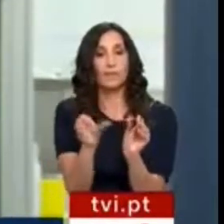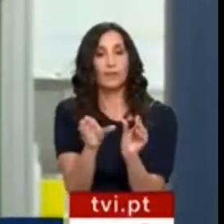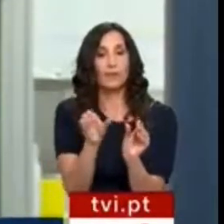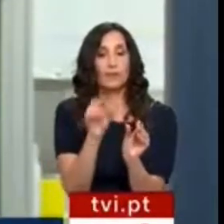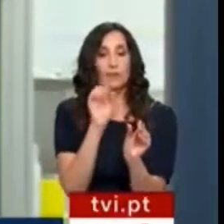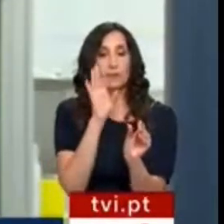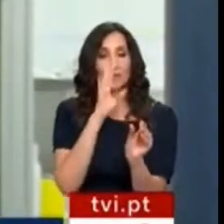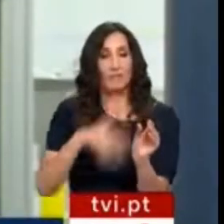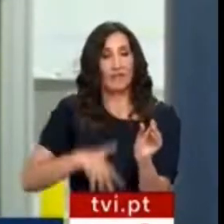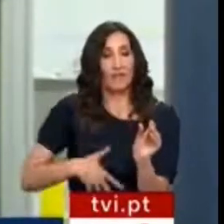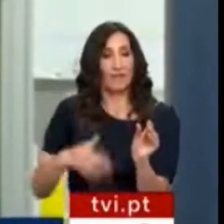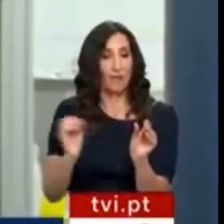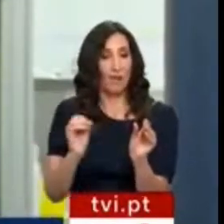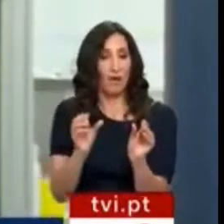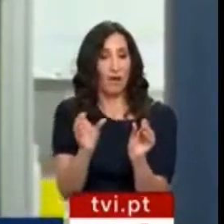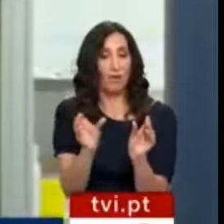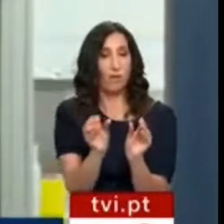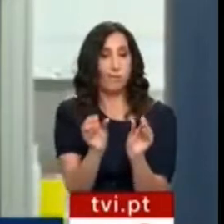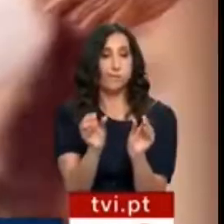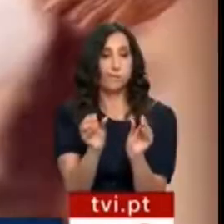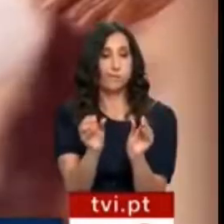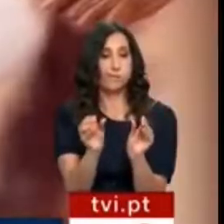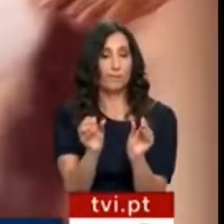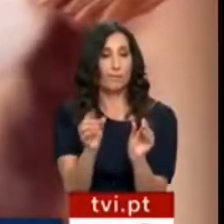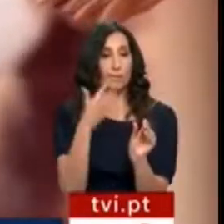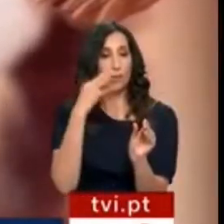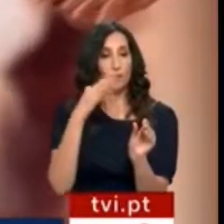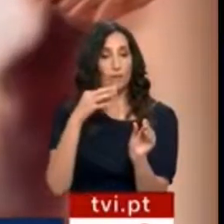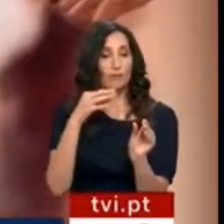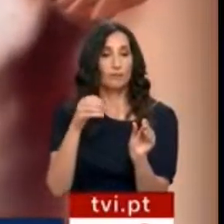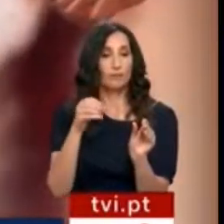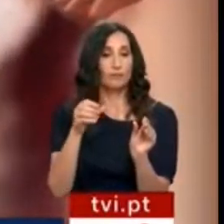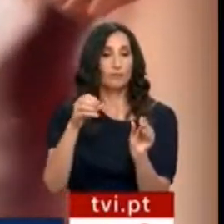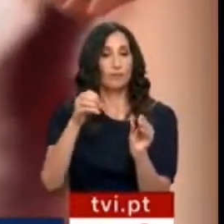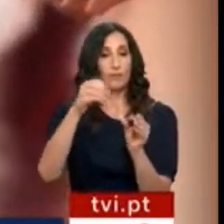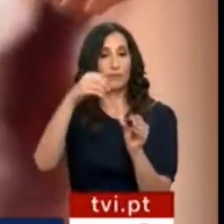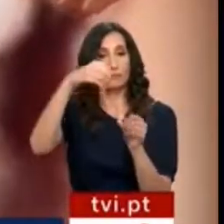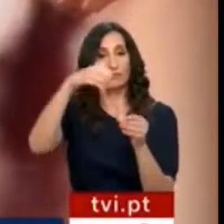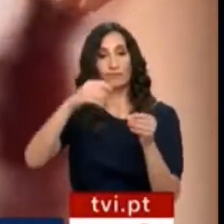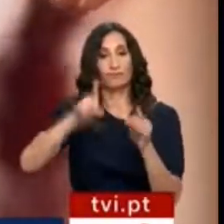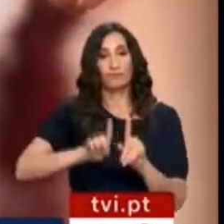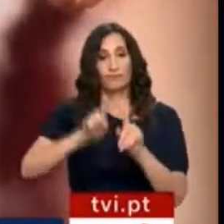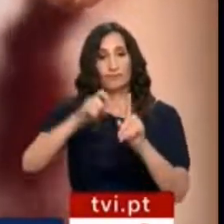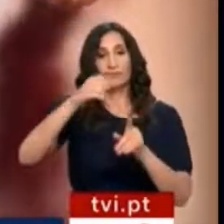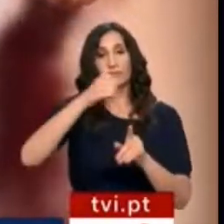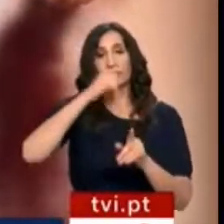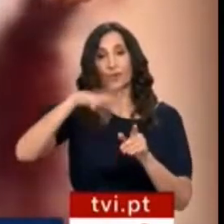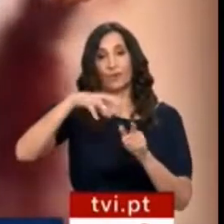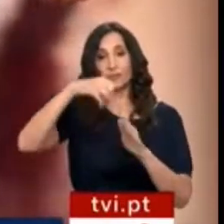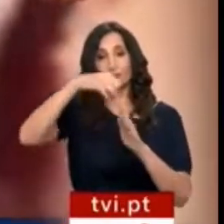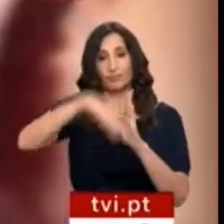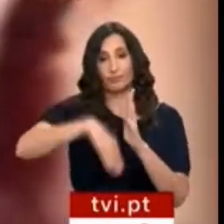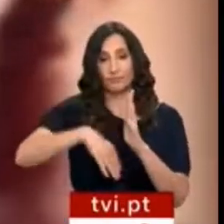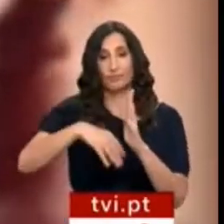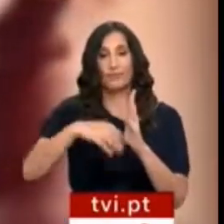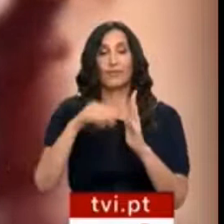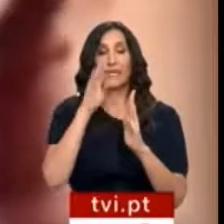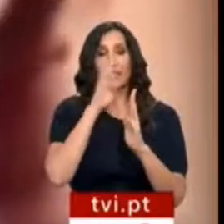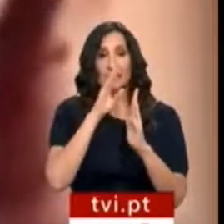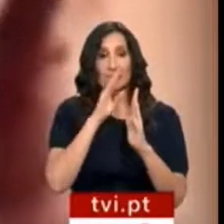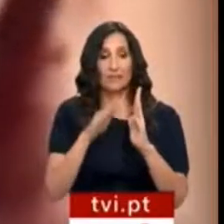gravidez. Não havendo gravidez, esse forro, por mecanismos hormonais, autodestrói-se e temos a menstruação.